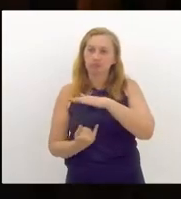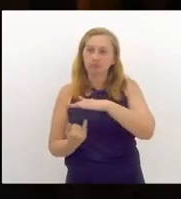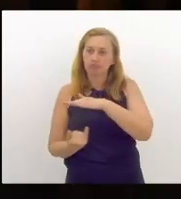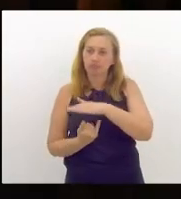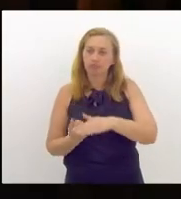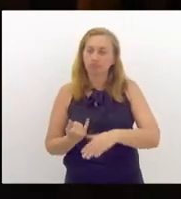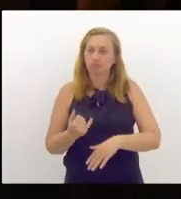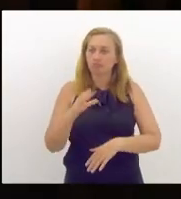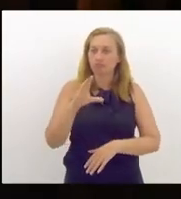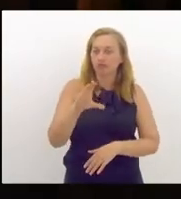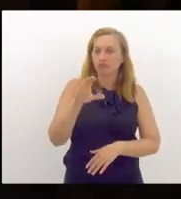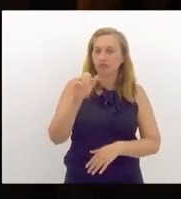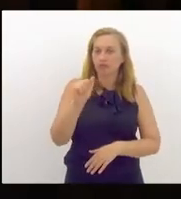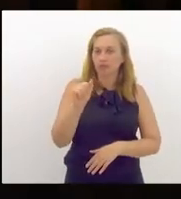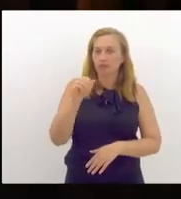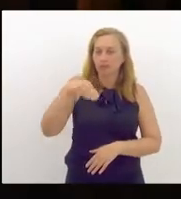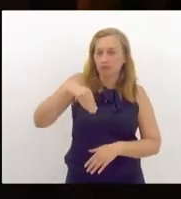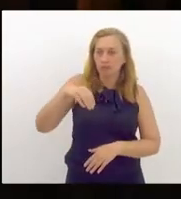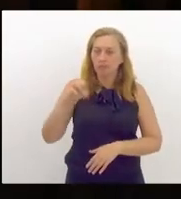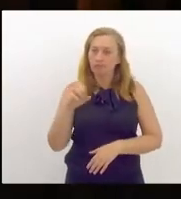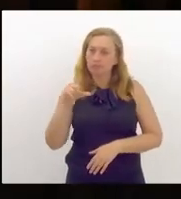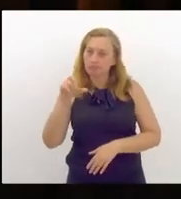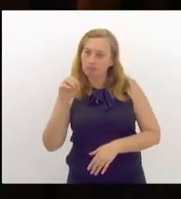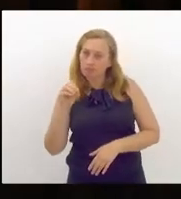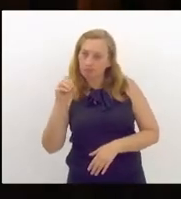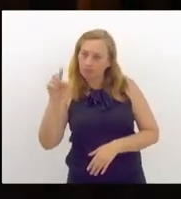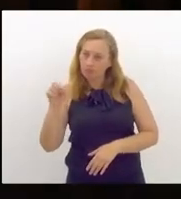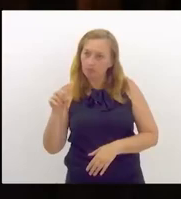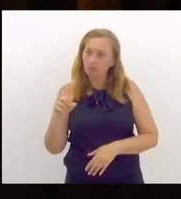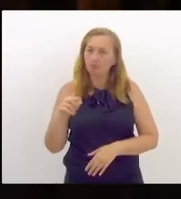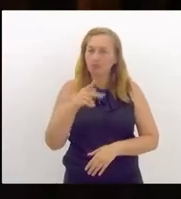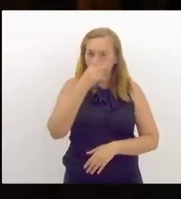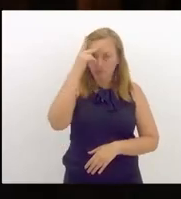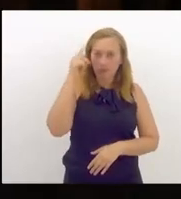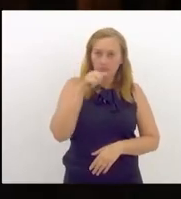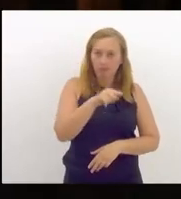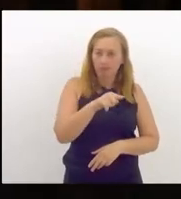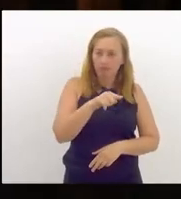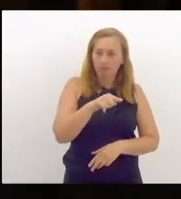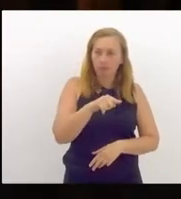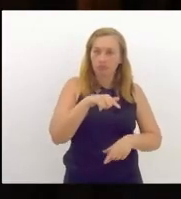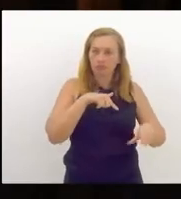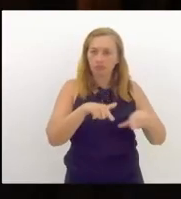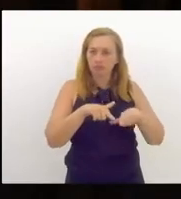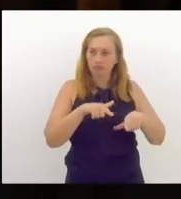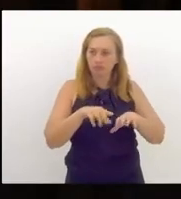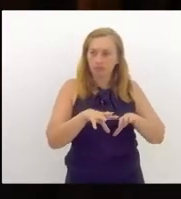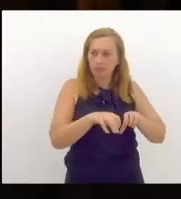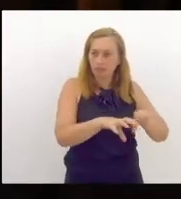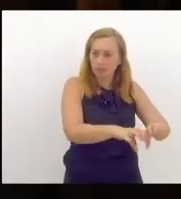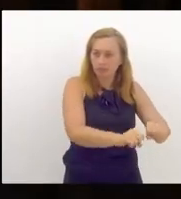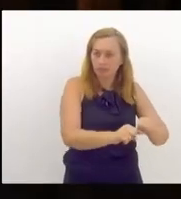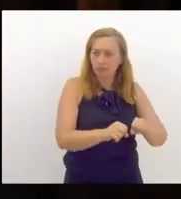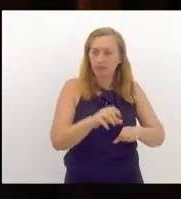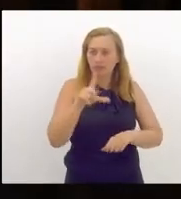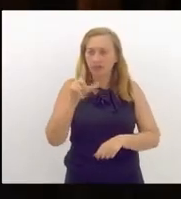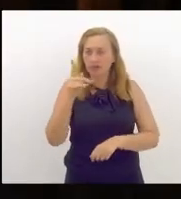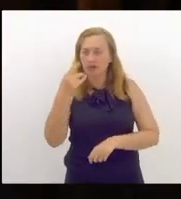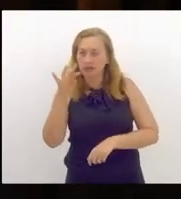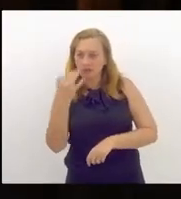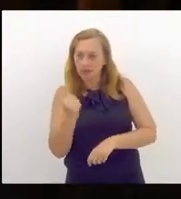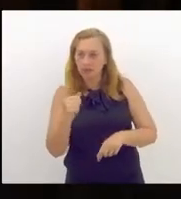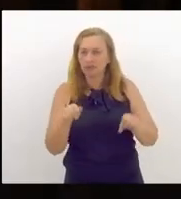Camelôs com aqueles pessoas que catam latinha e que catam garrafa